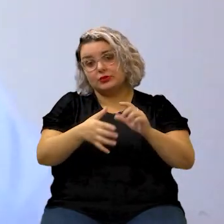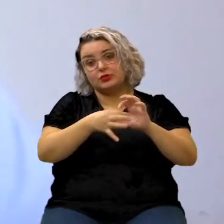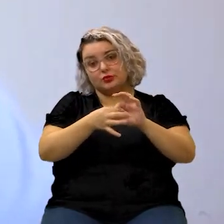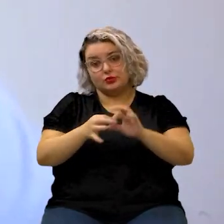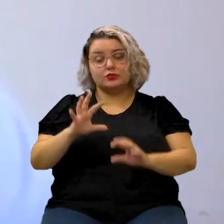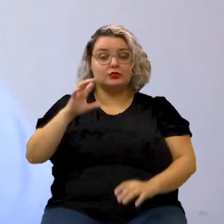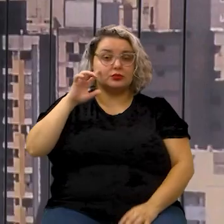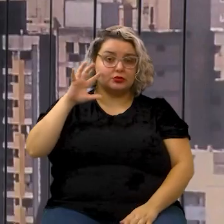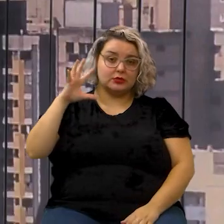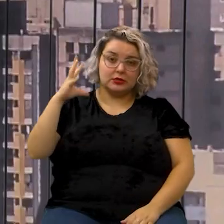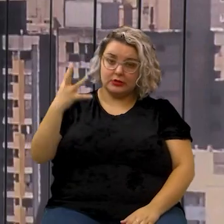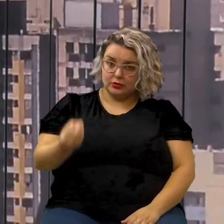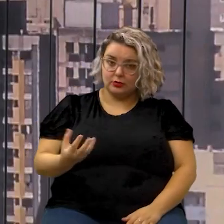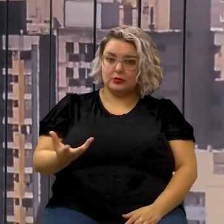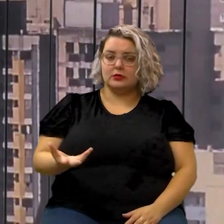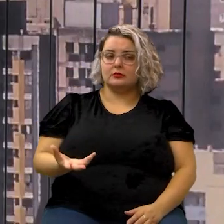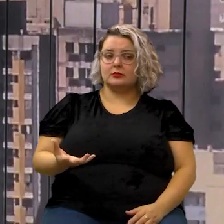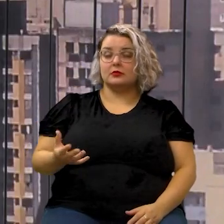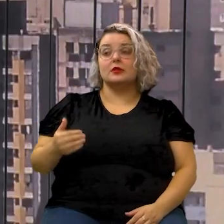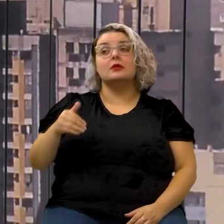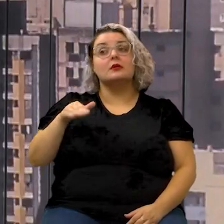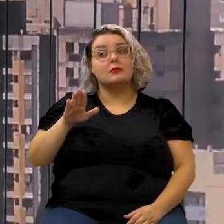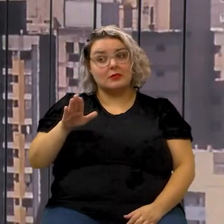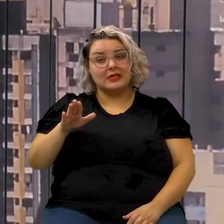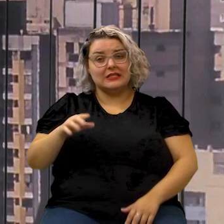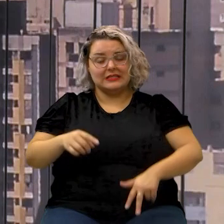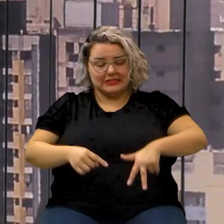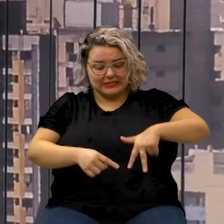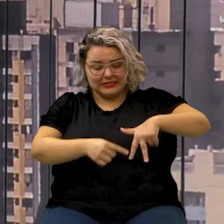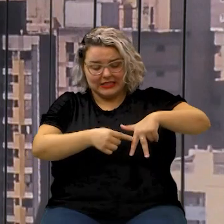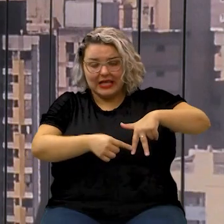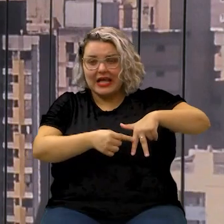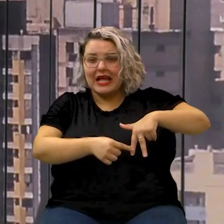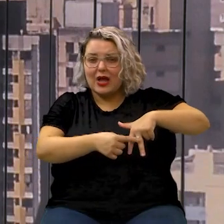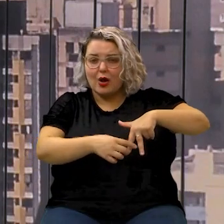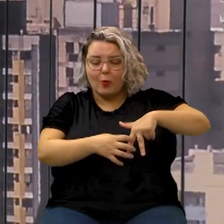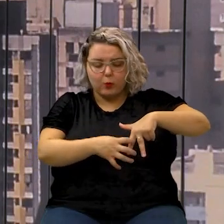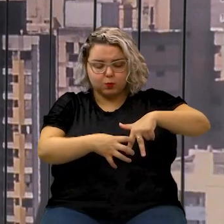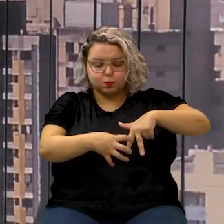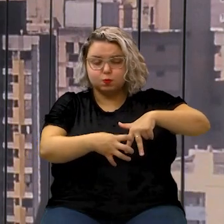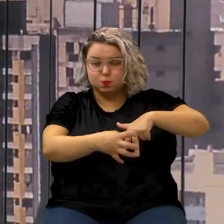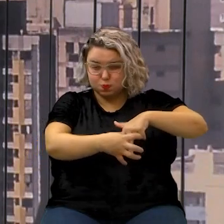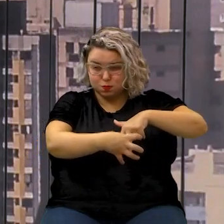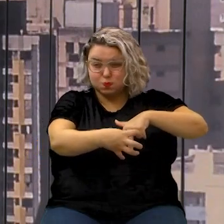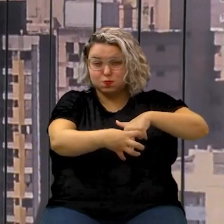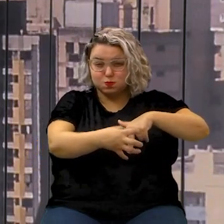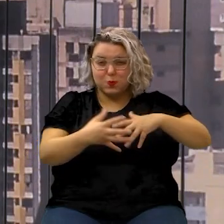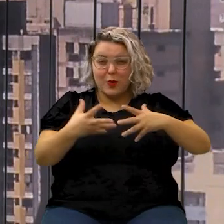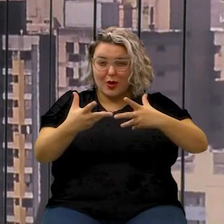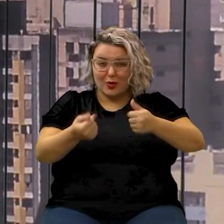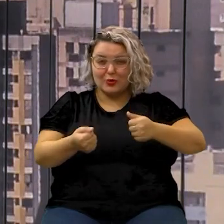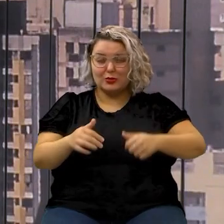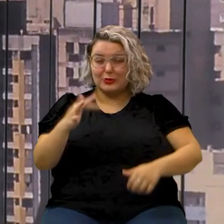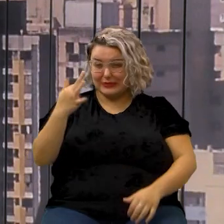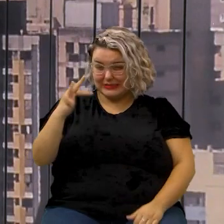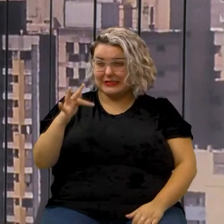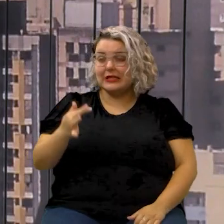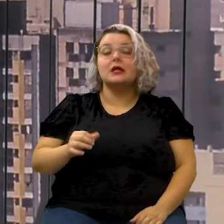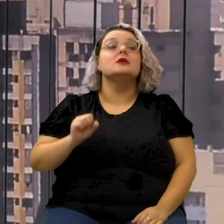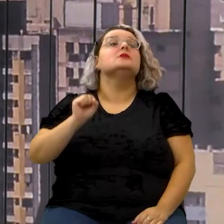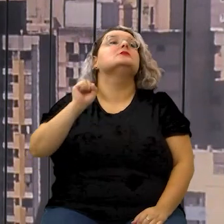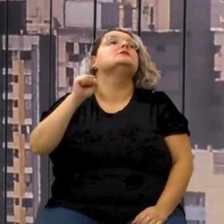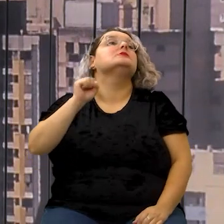geral. e além de tudo isso, as pernas também podem ficar inchadas, toda aquela Sim,